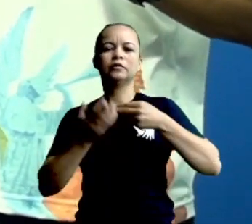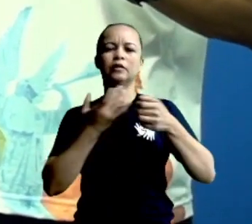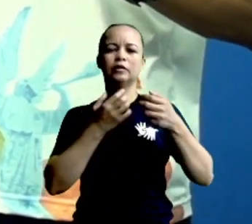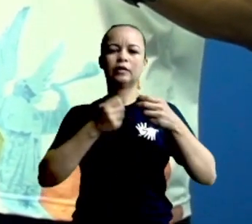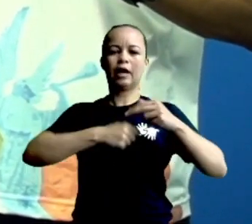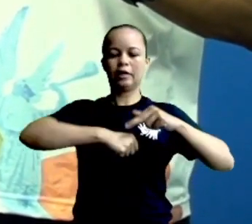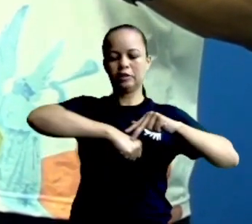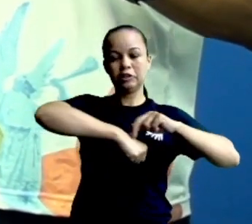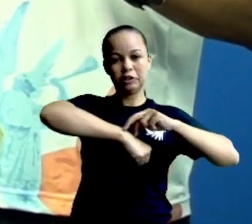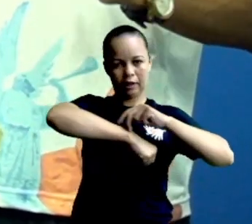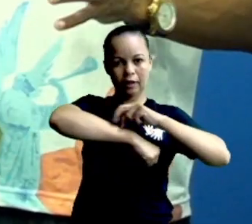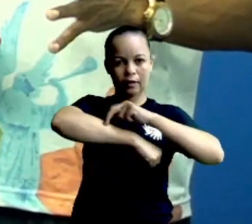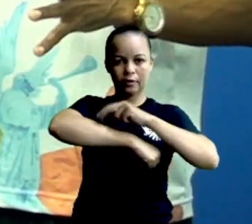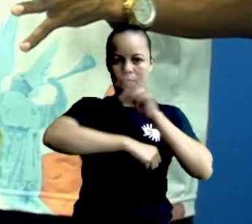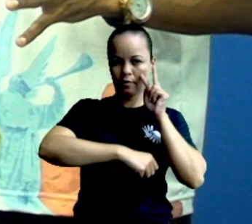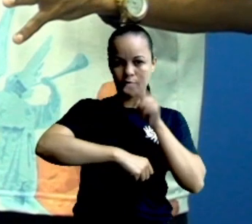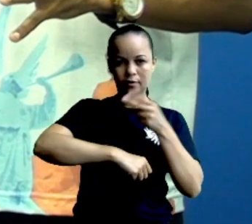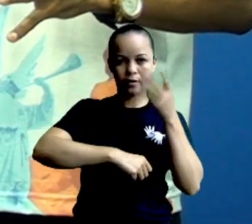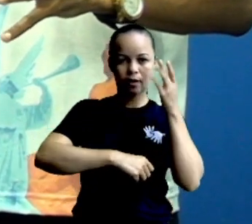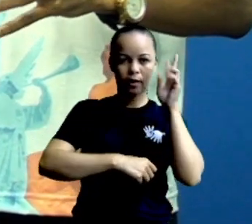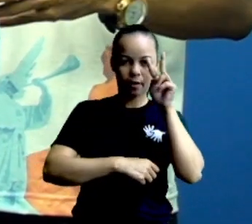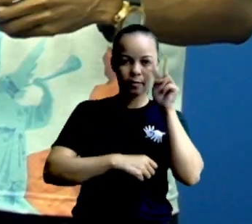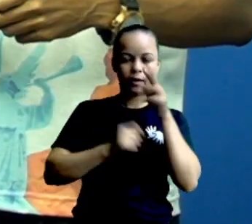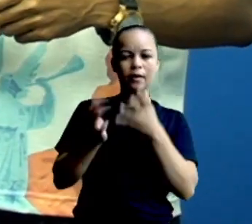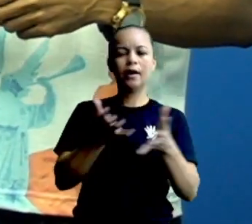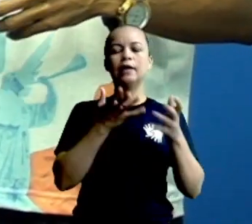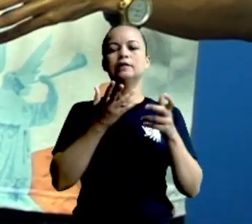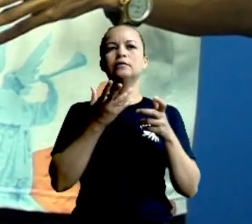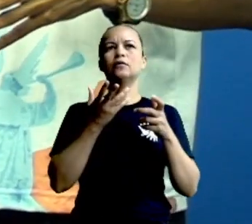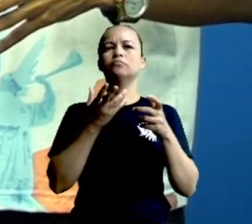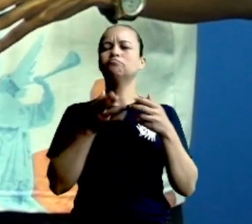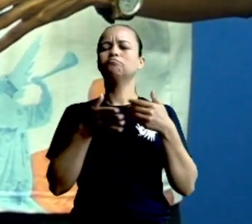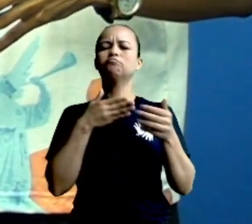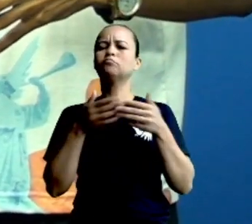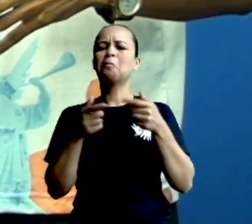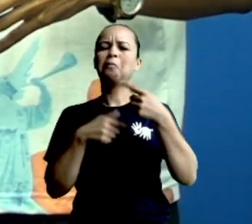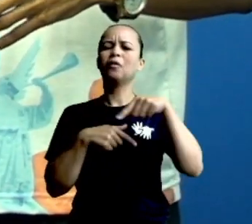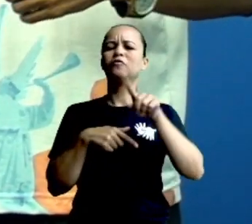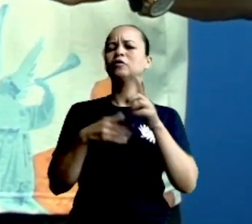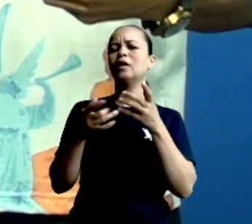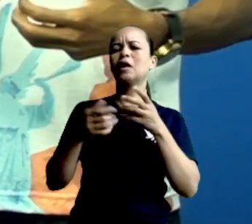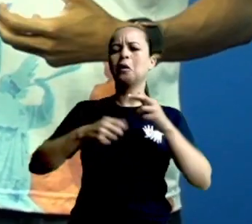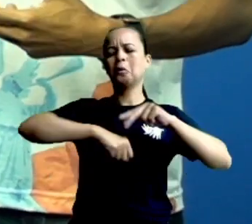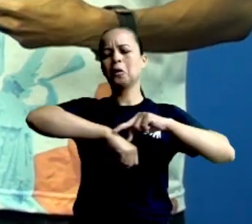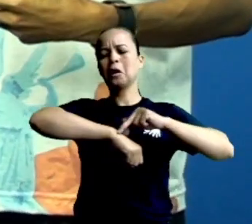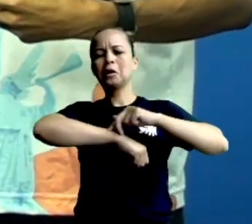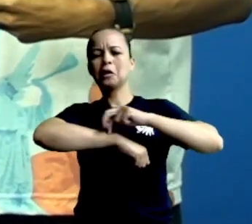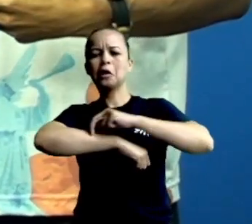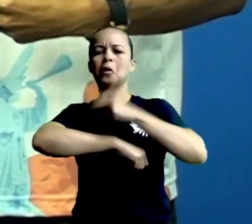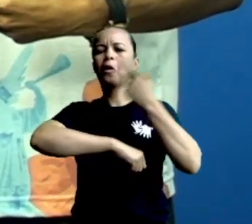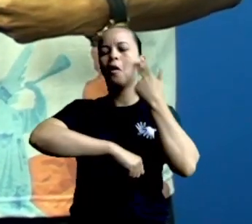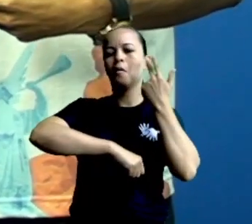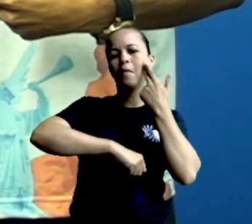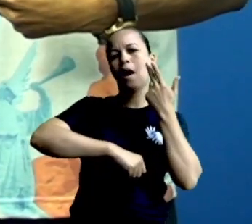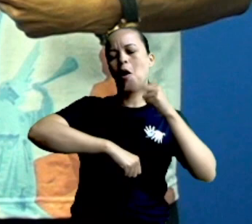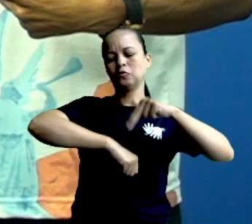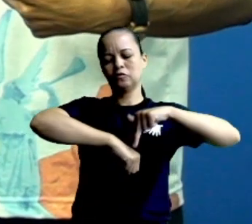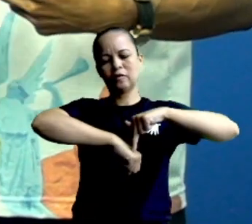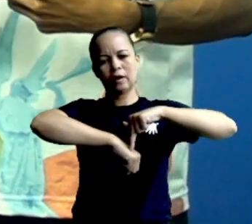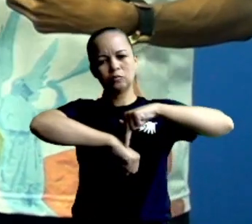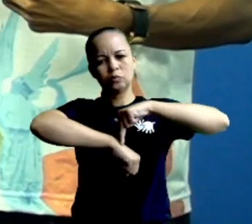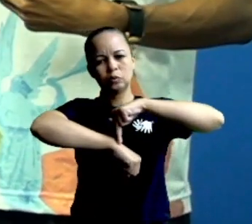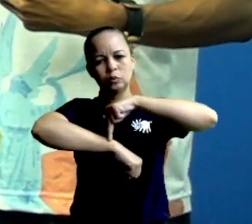escadaria? Né? Não importa que você vá na escadaria normal, né? Se